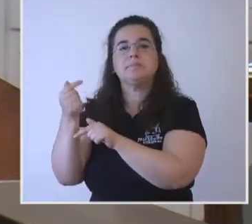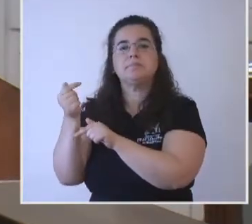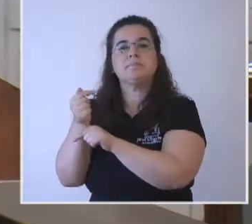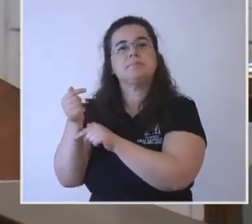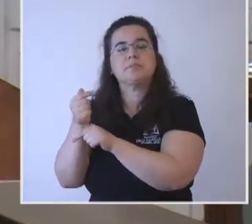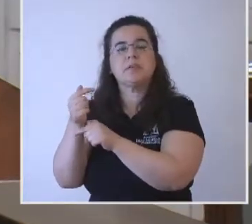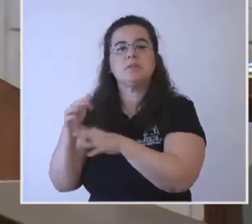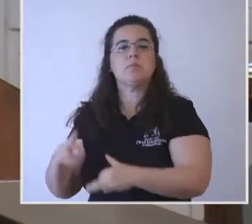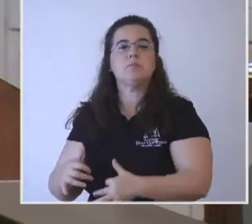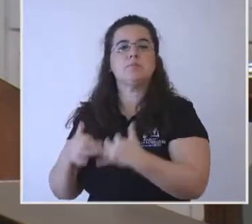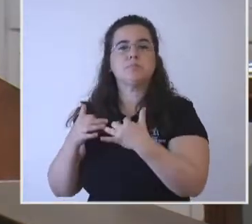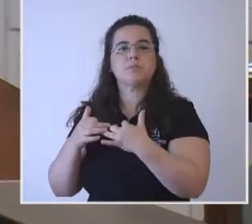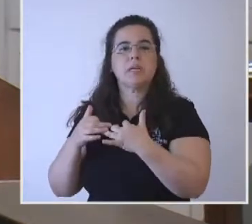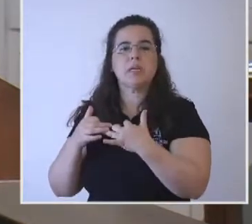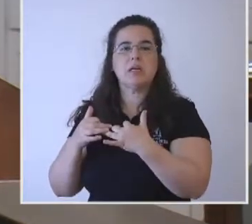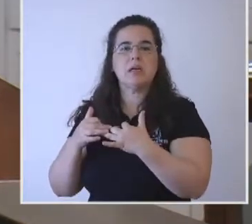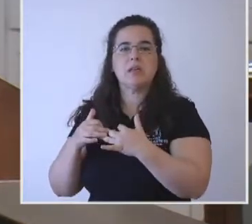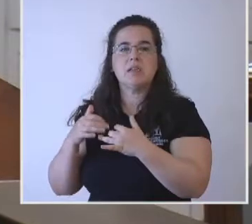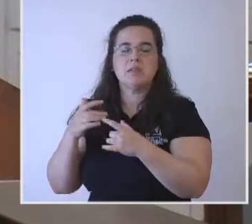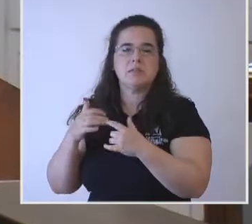estar relacionado com o consumo dos ômega 3.